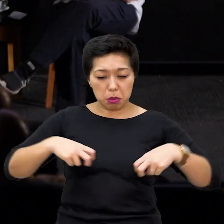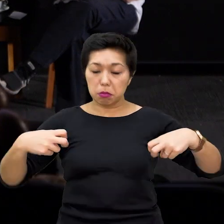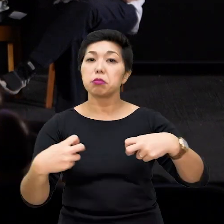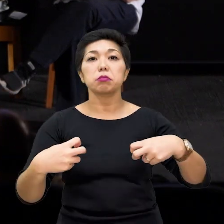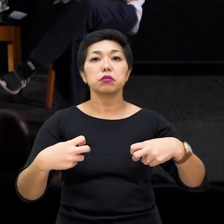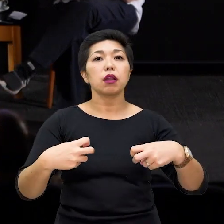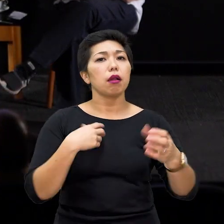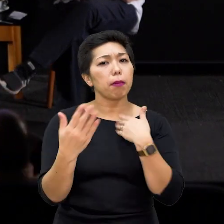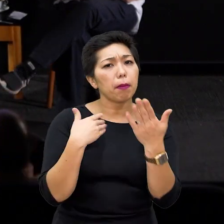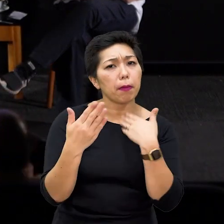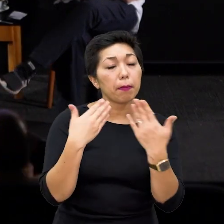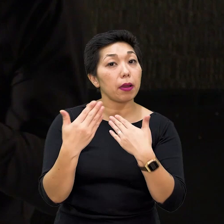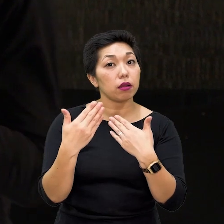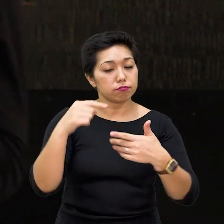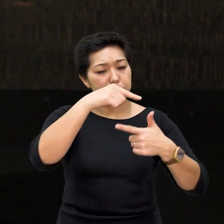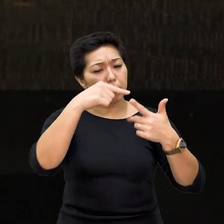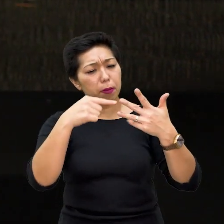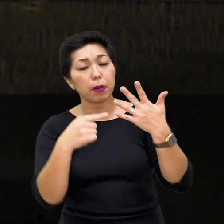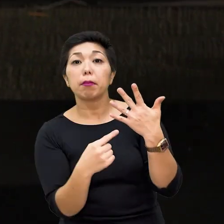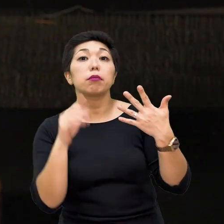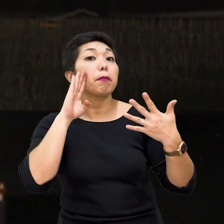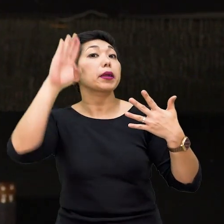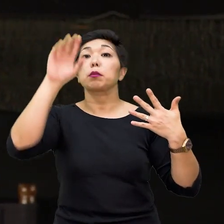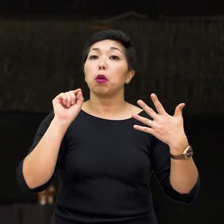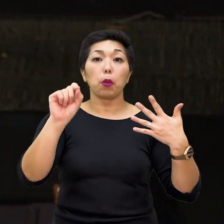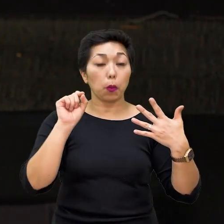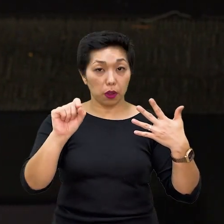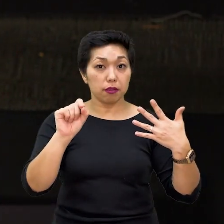conversa sobre quais as prioridades que nós vamos ter